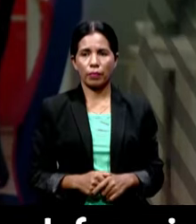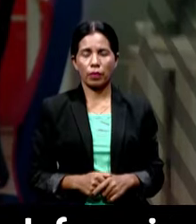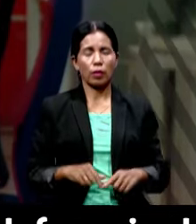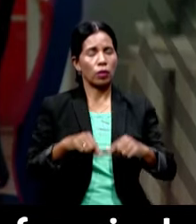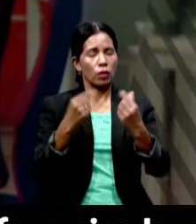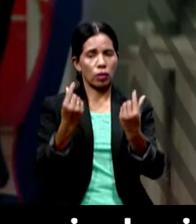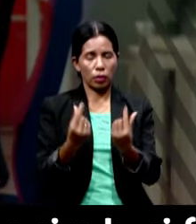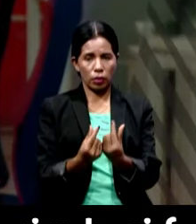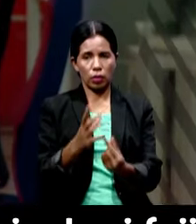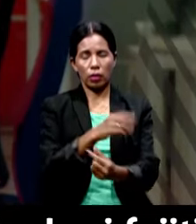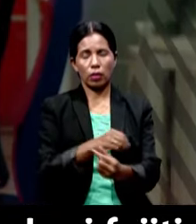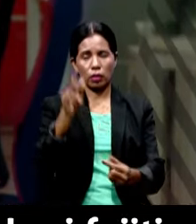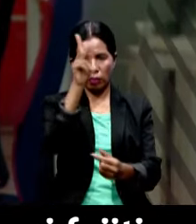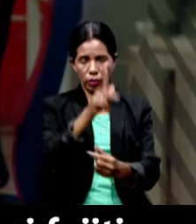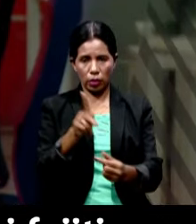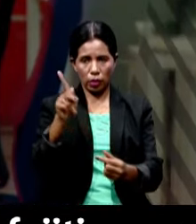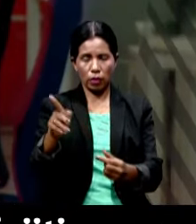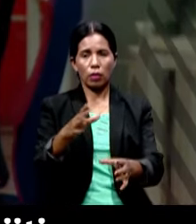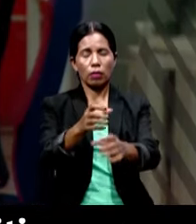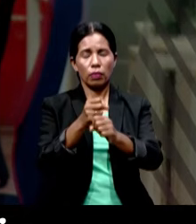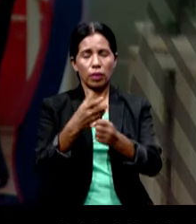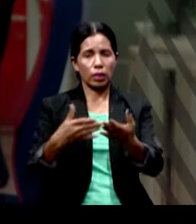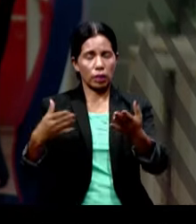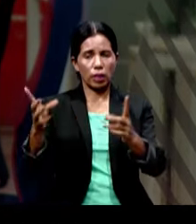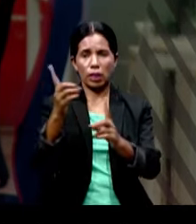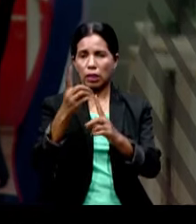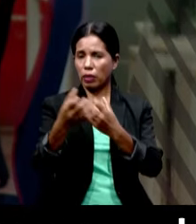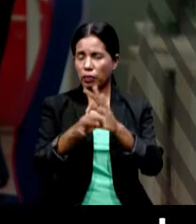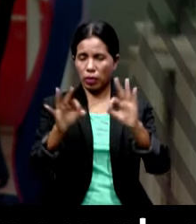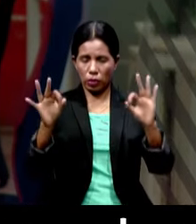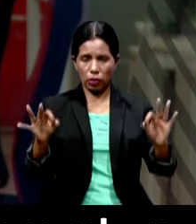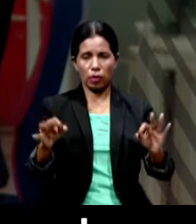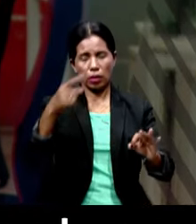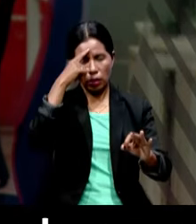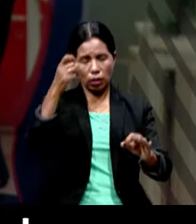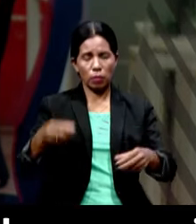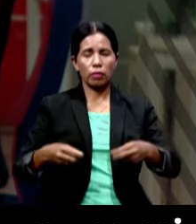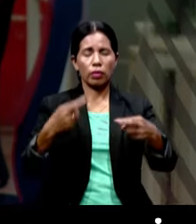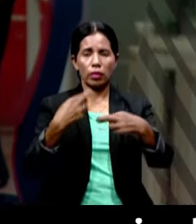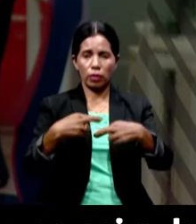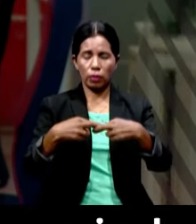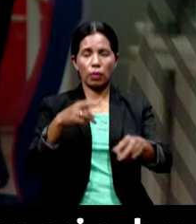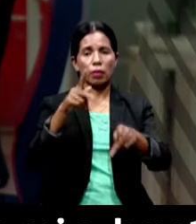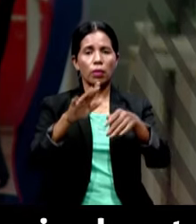Equipa Conjunta Inspeção na Fiscalização prende Sassan Leopraz, o superador econômico Sira, também for risco bem mani